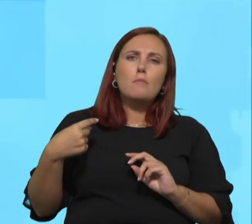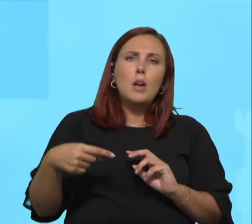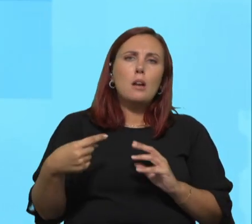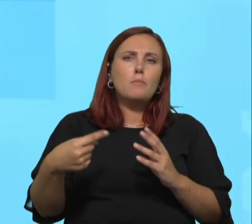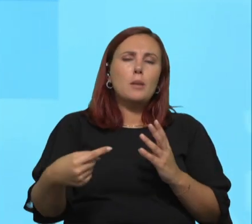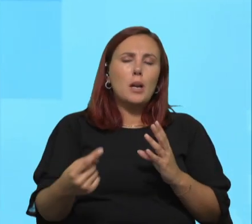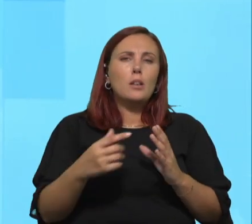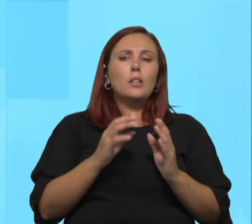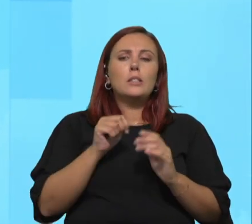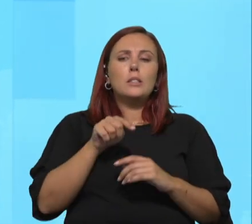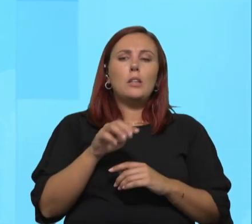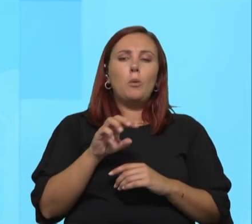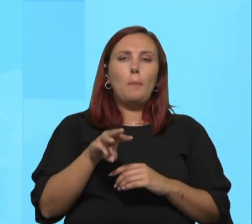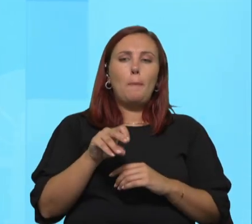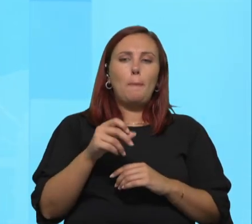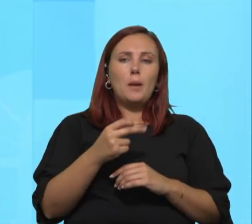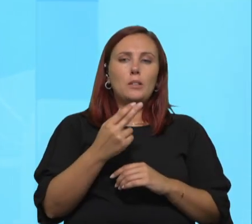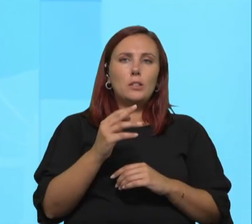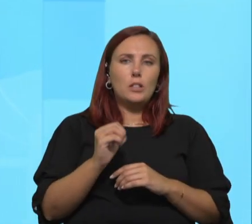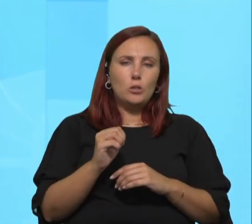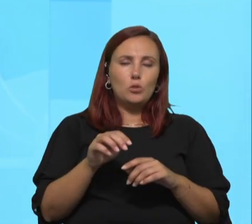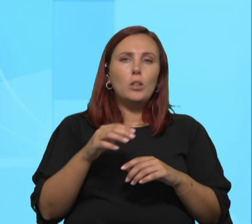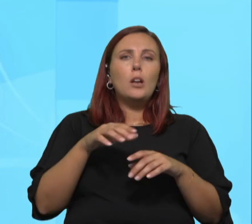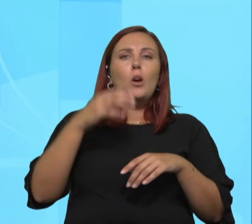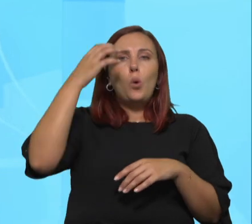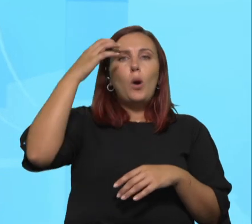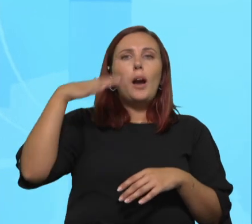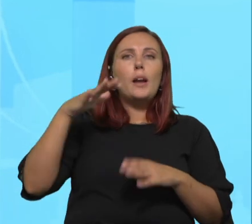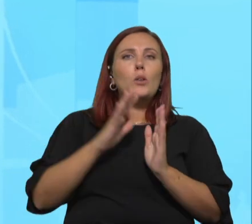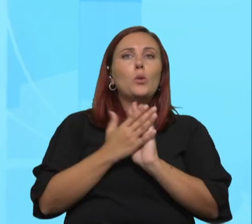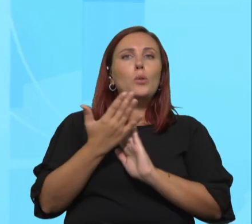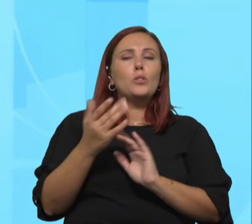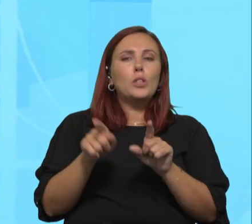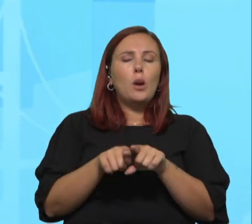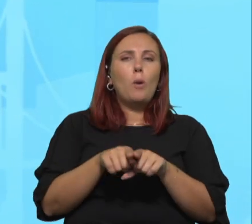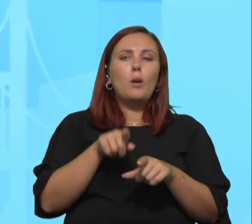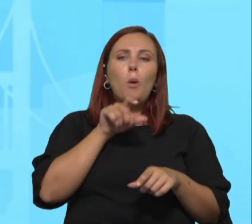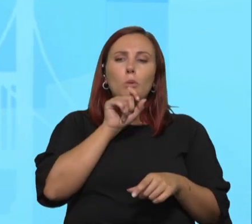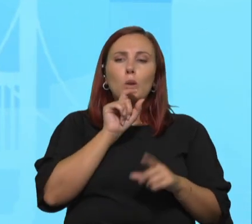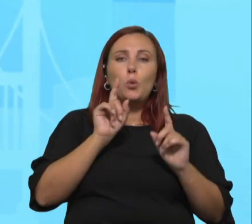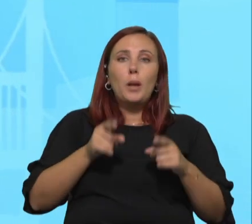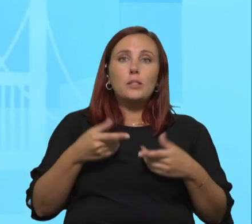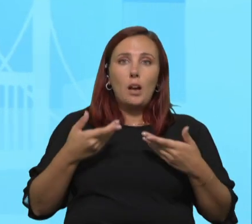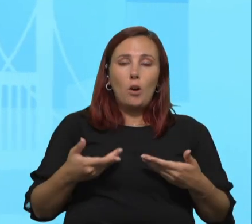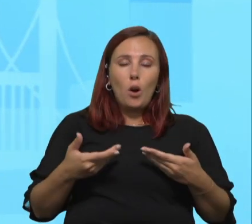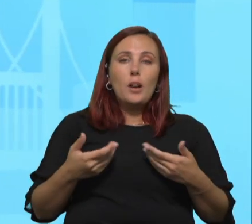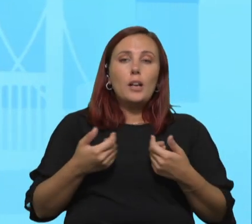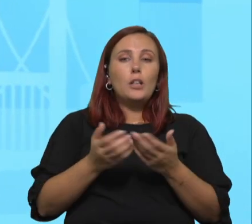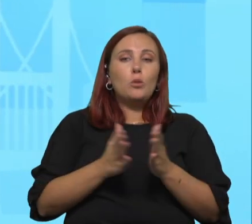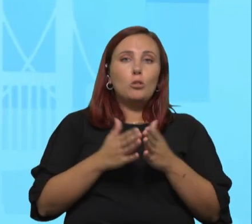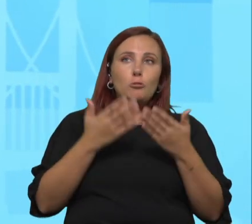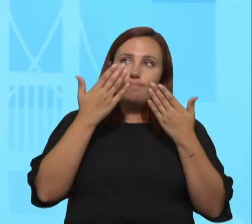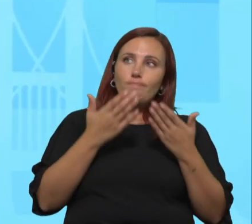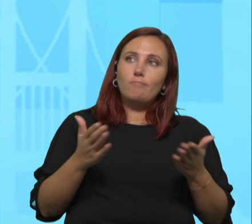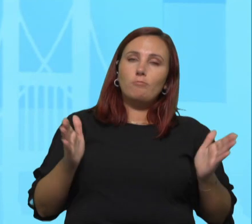Mateus a apresentar-nos o reino de Deus como uma possibilidade que começa já e que é aberta a todos. E